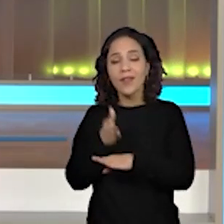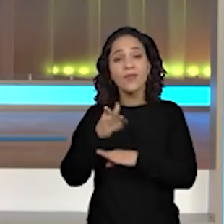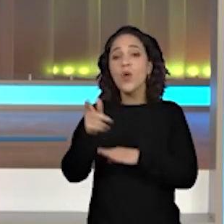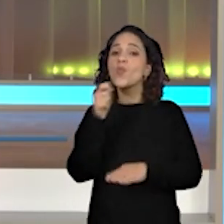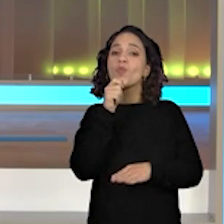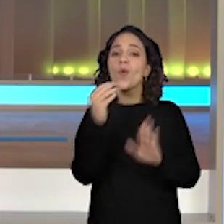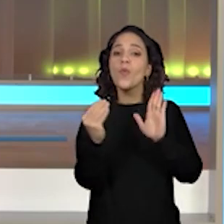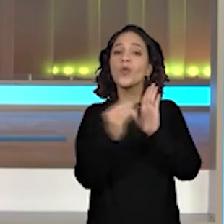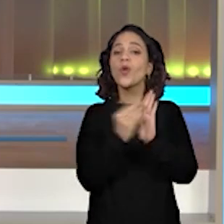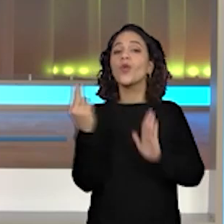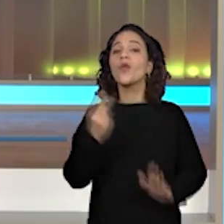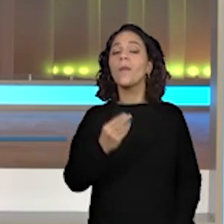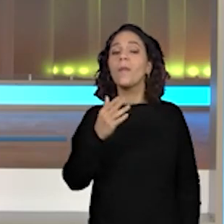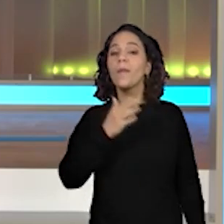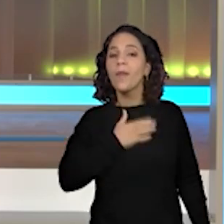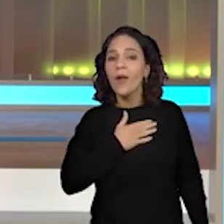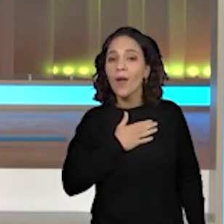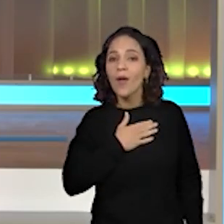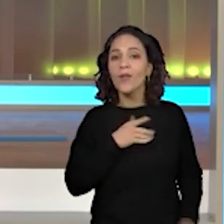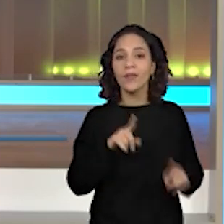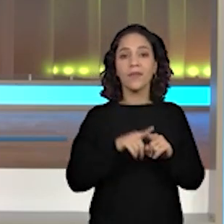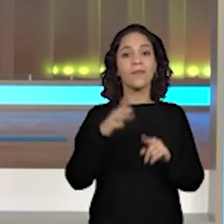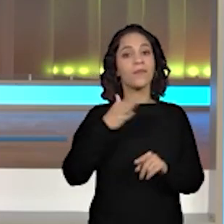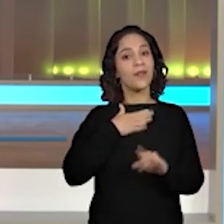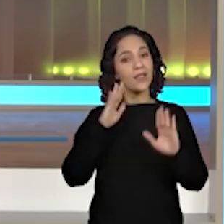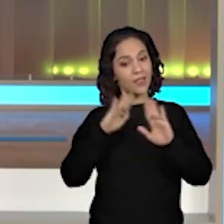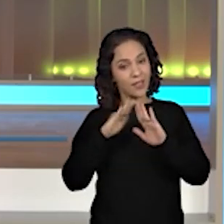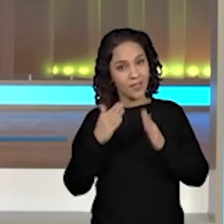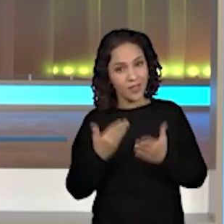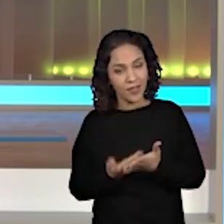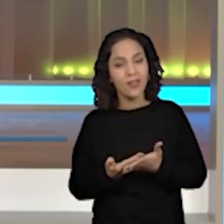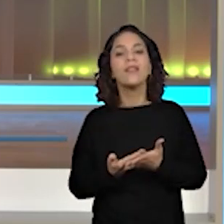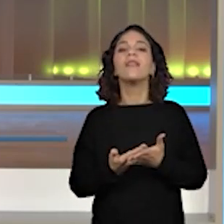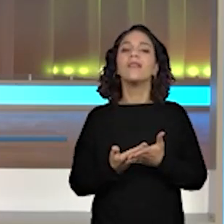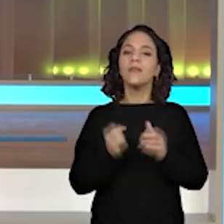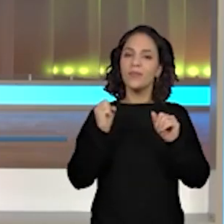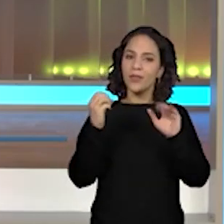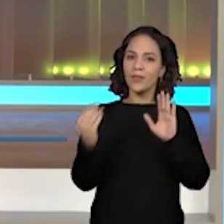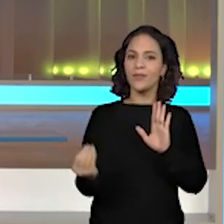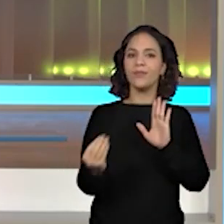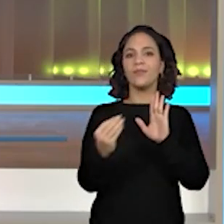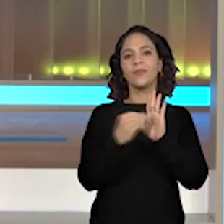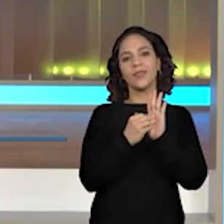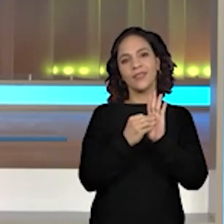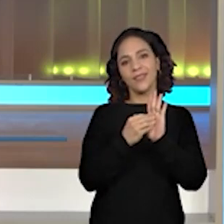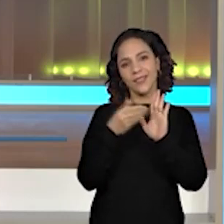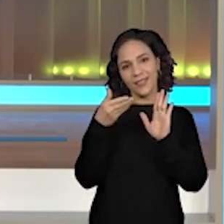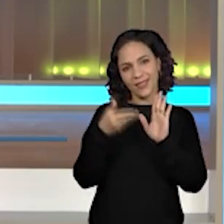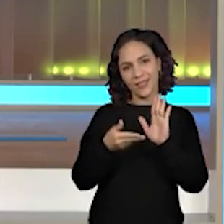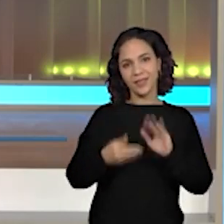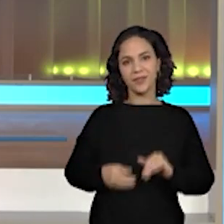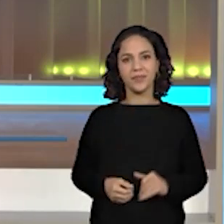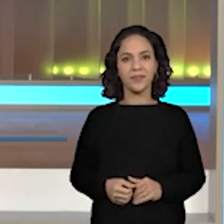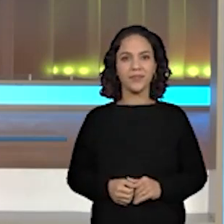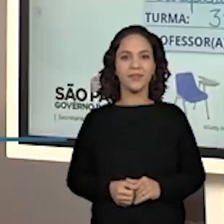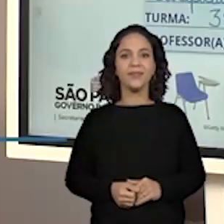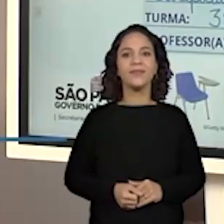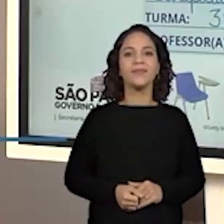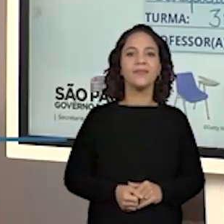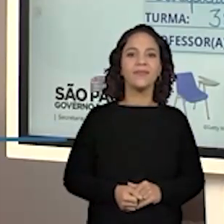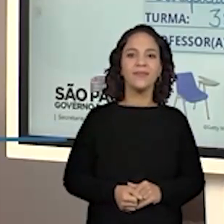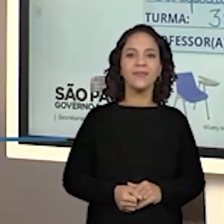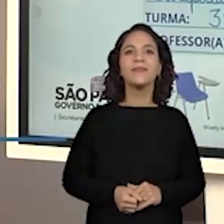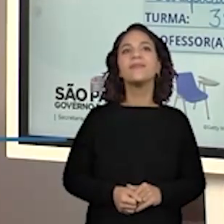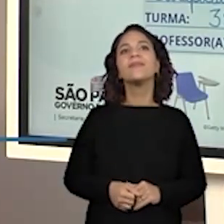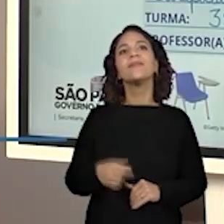não falou e não registrou o nome da minha escola no início de uma aula. Pode escrever dessa maneira que eu recupero e